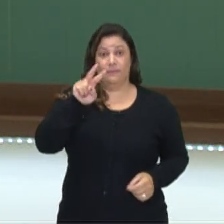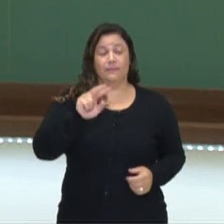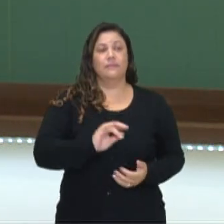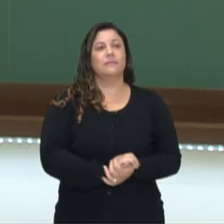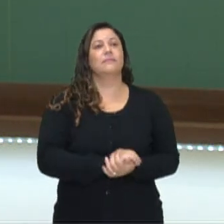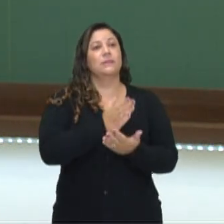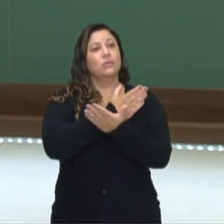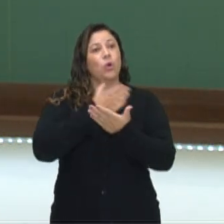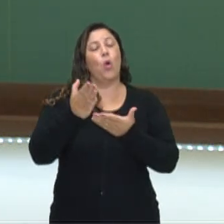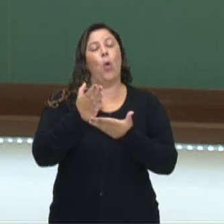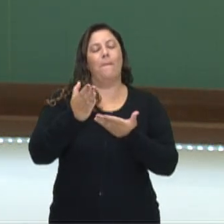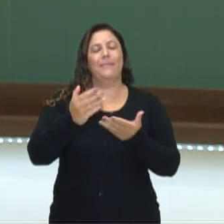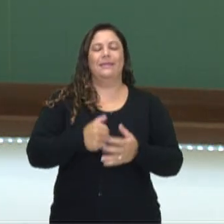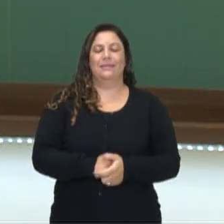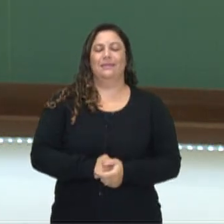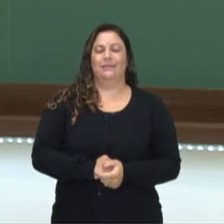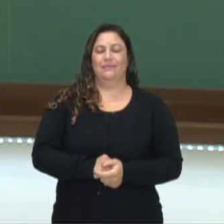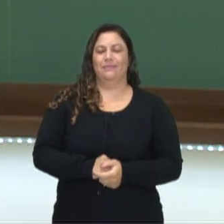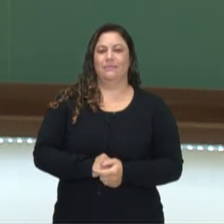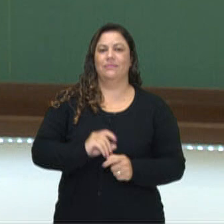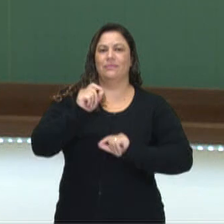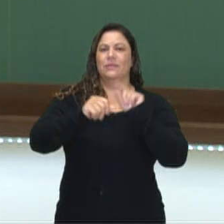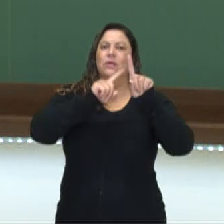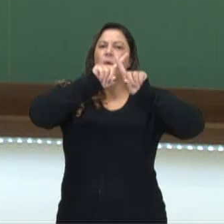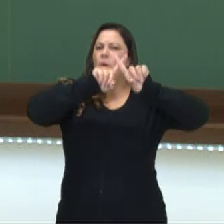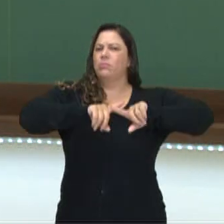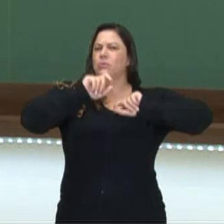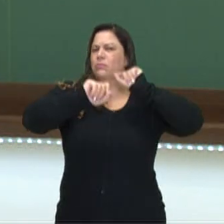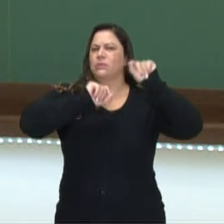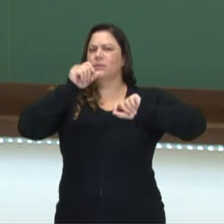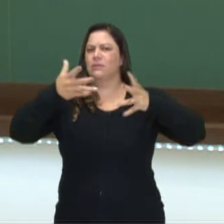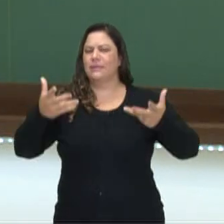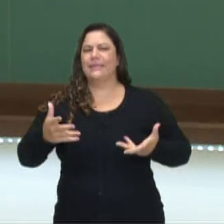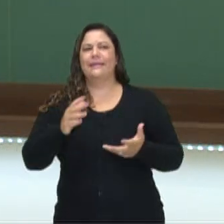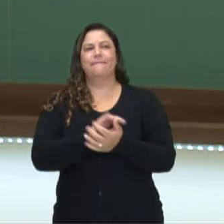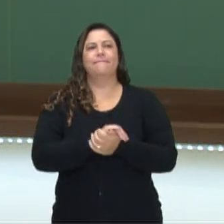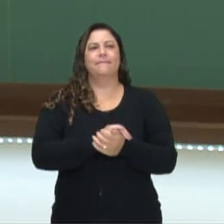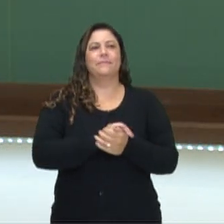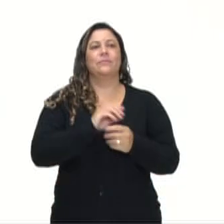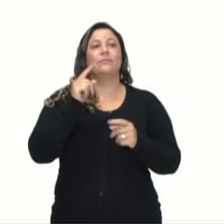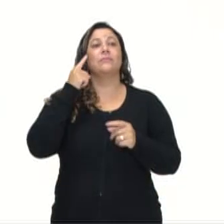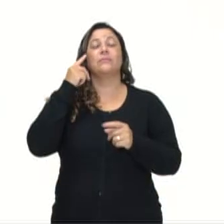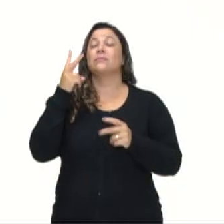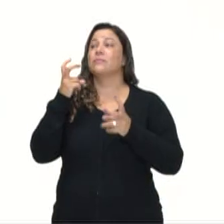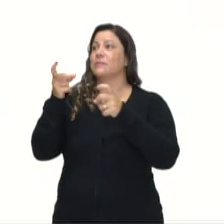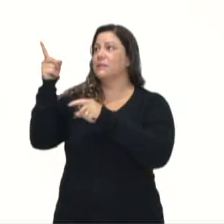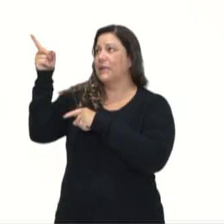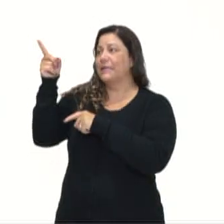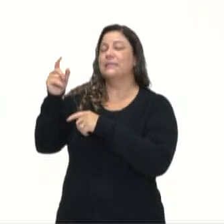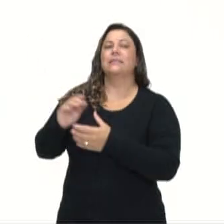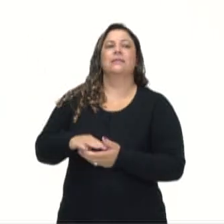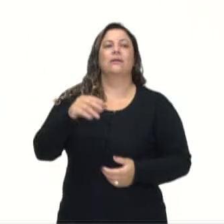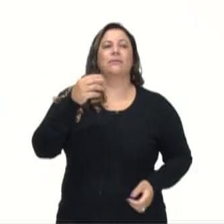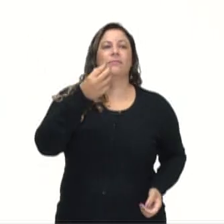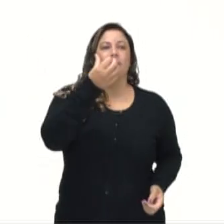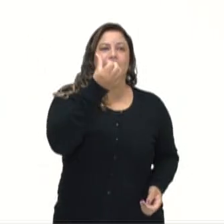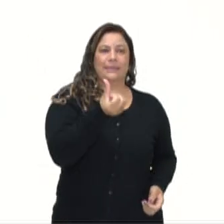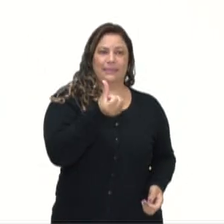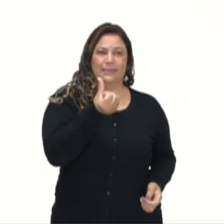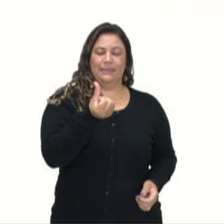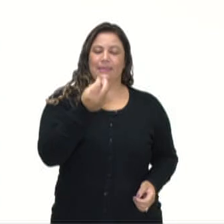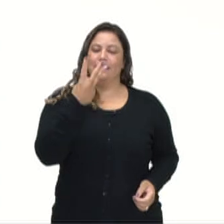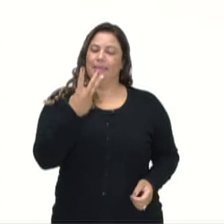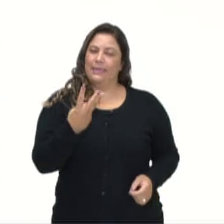começar retomando algumas propriedades, tá? Então, considerando essa igualdade. Que igualdade? 63 vezes